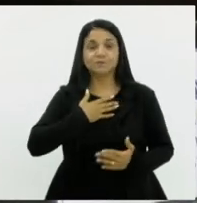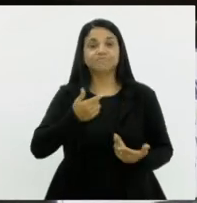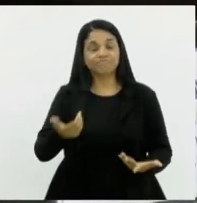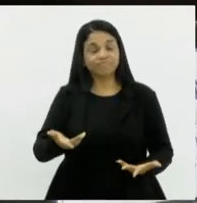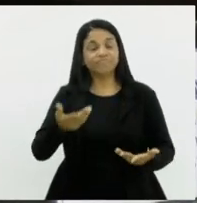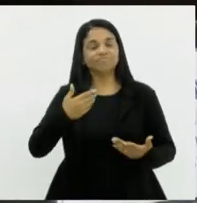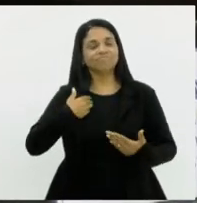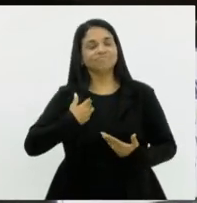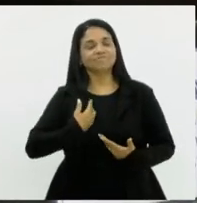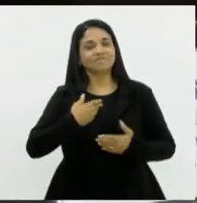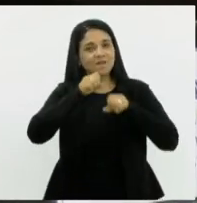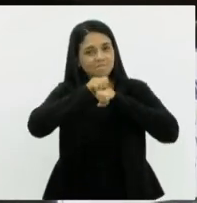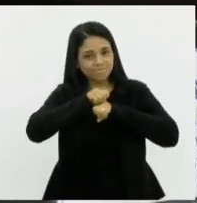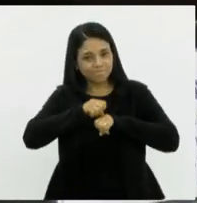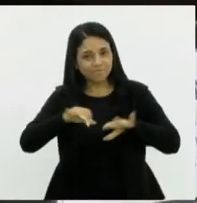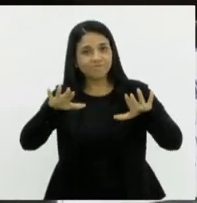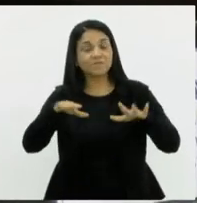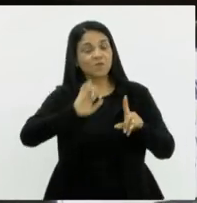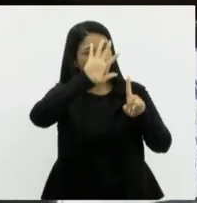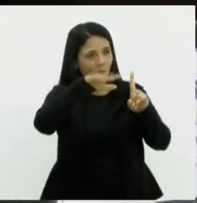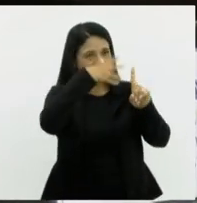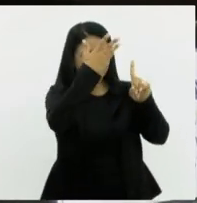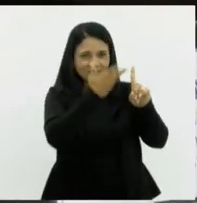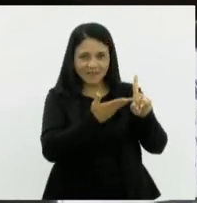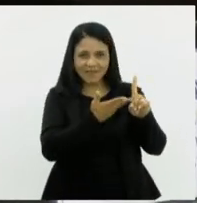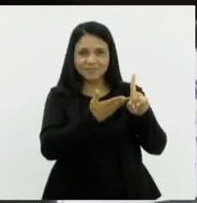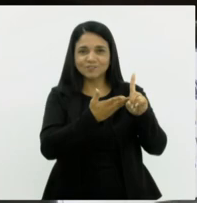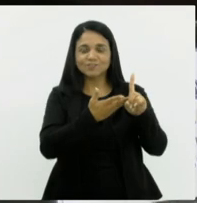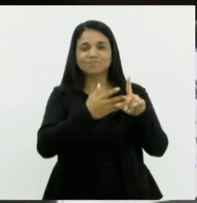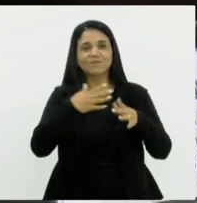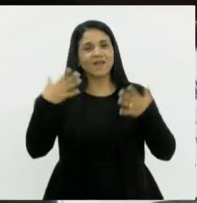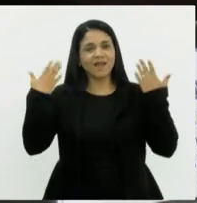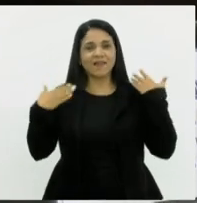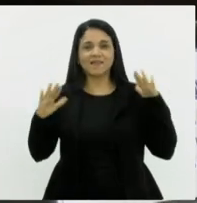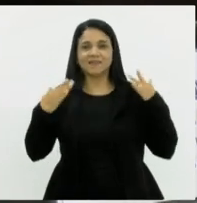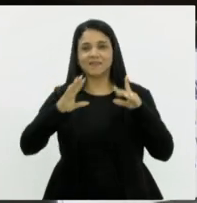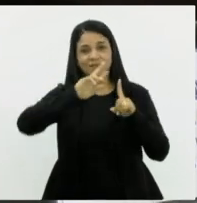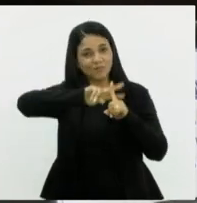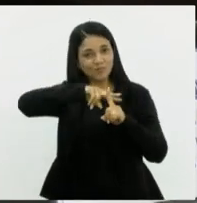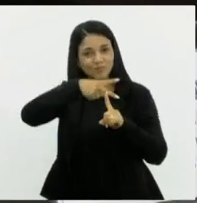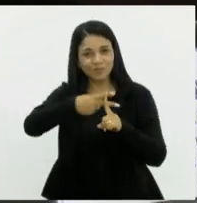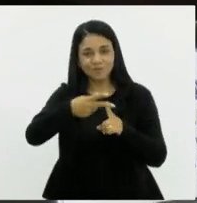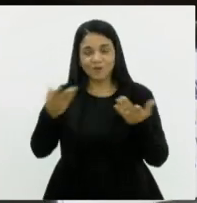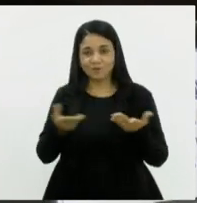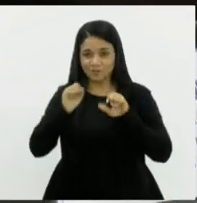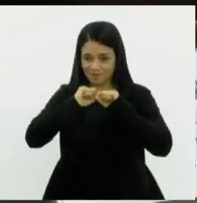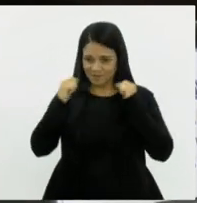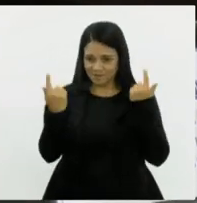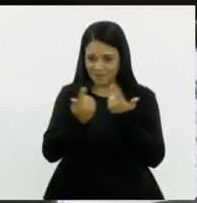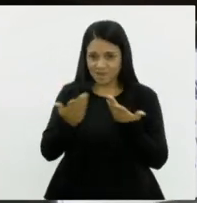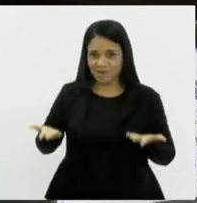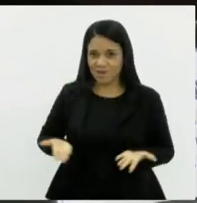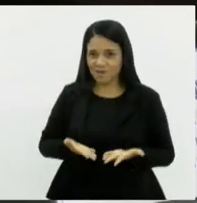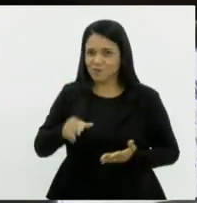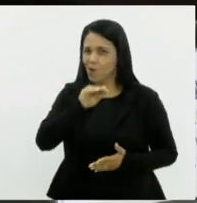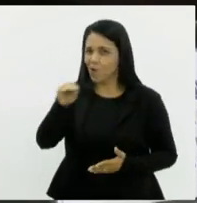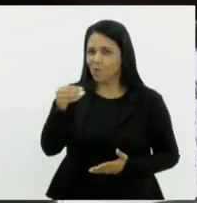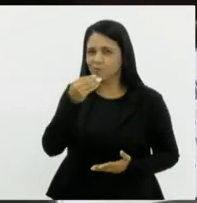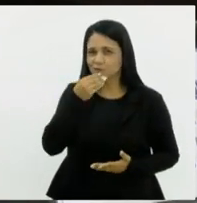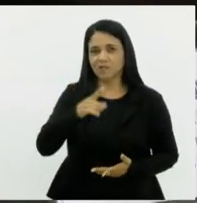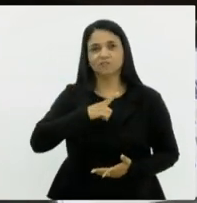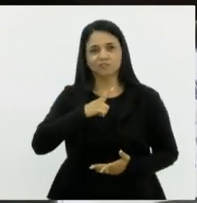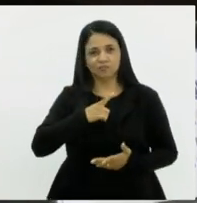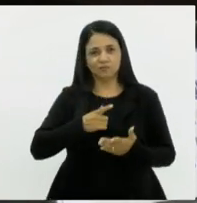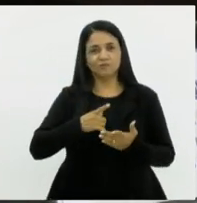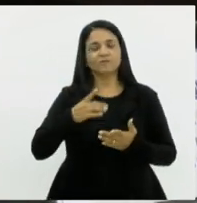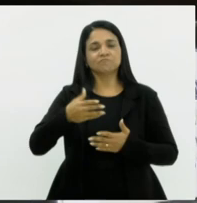partilhar dessa homenagem é uma alegria dupla, estar aqui na Assembleia Legislativa, onde eu tive a oportunidade de também